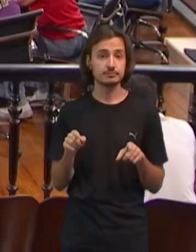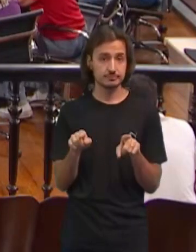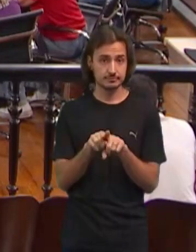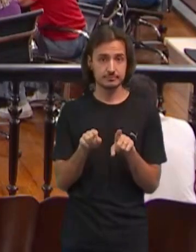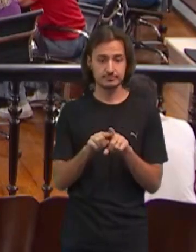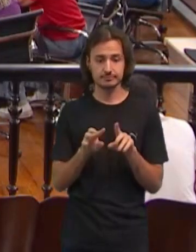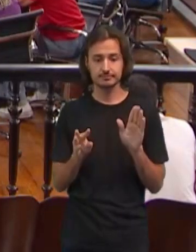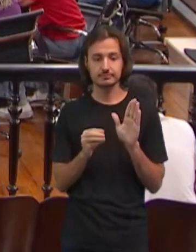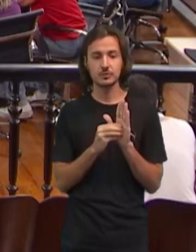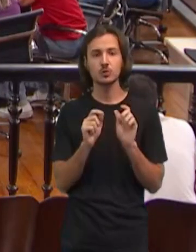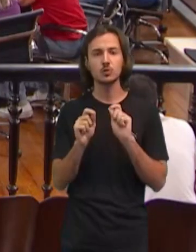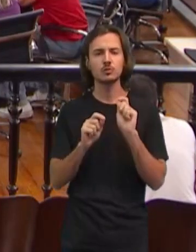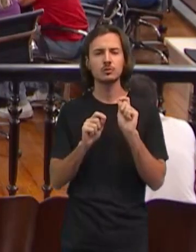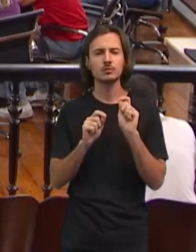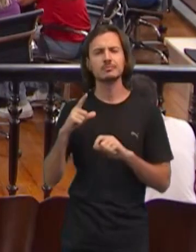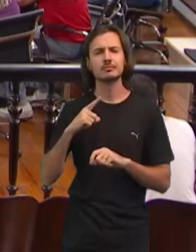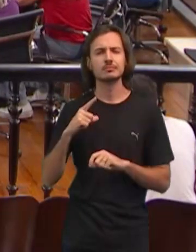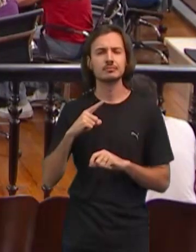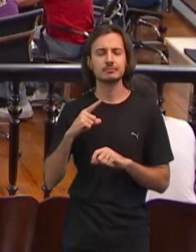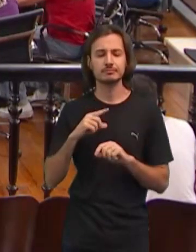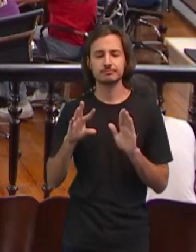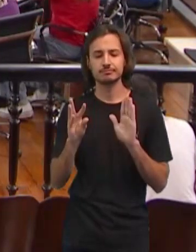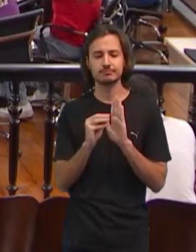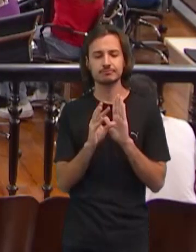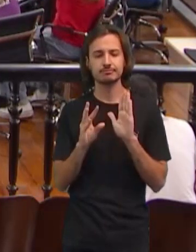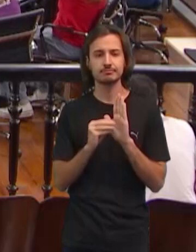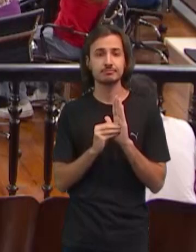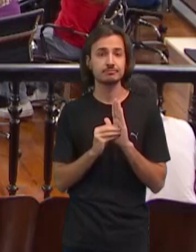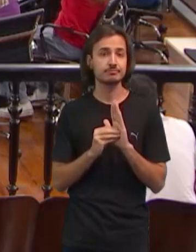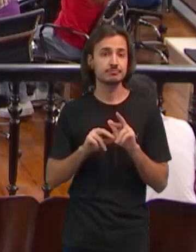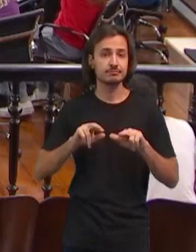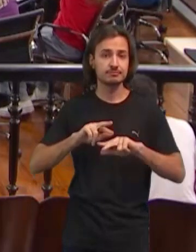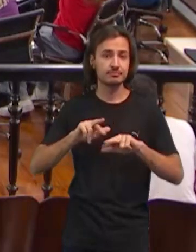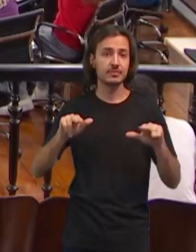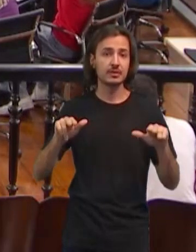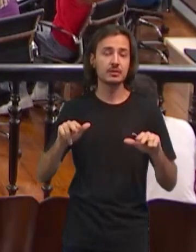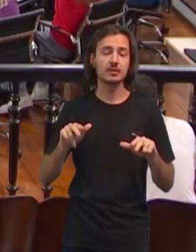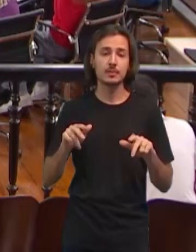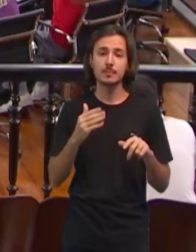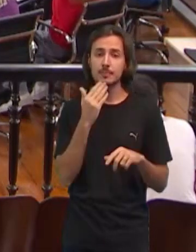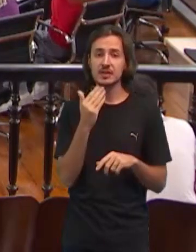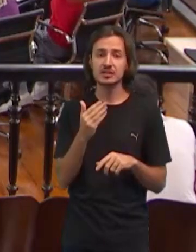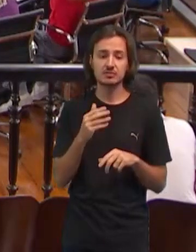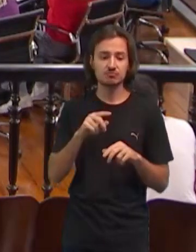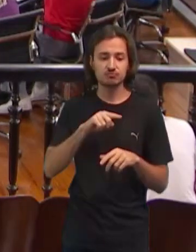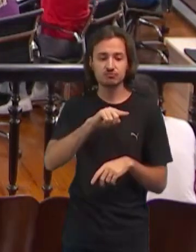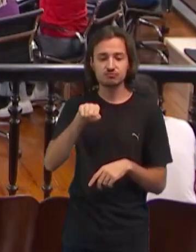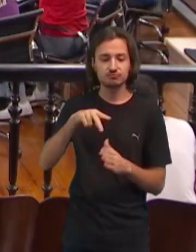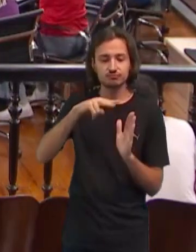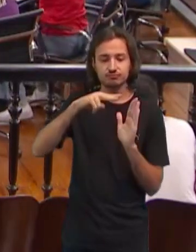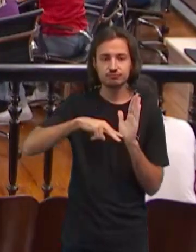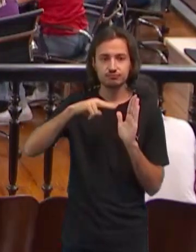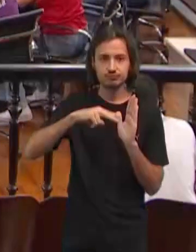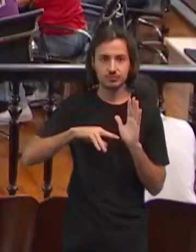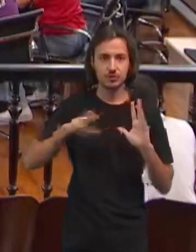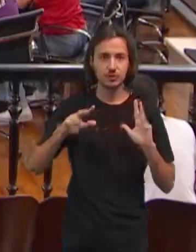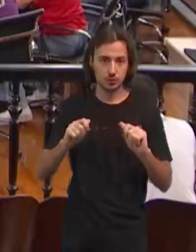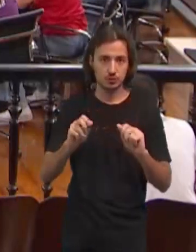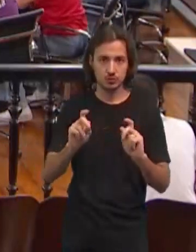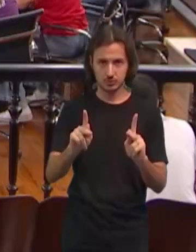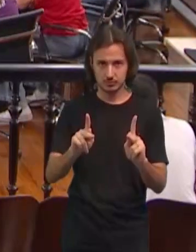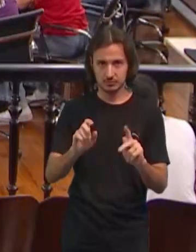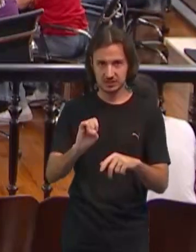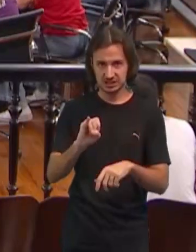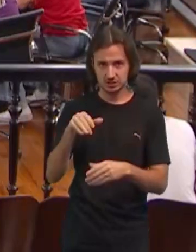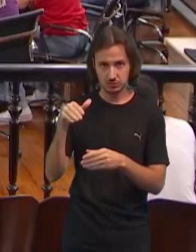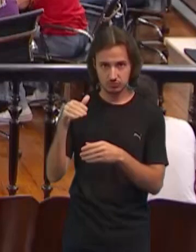aqui vários requerimentos e com a anuência dos senhores vereadores a leitura de forma englobada. Os senhores vereadores concordam, permaneçam como